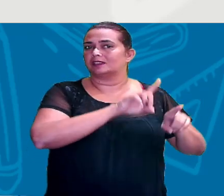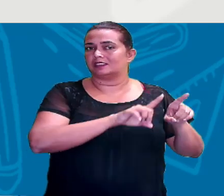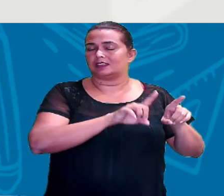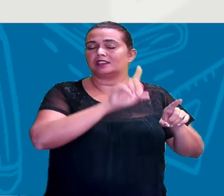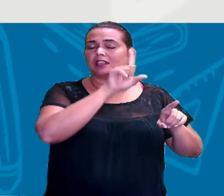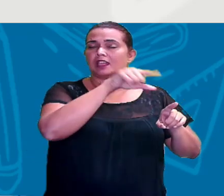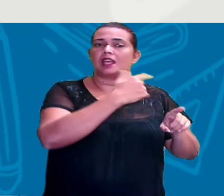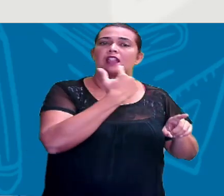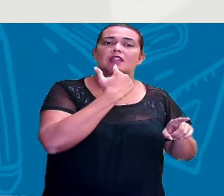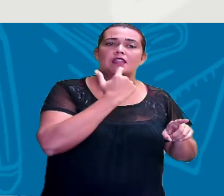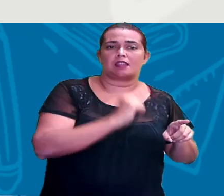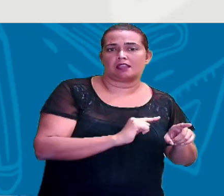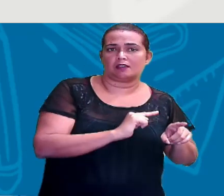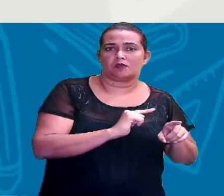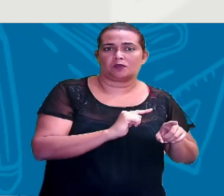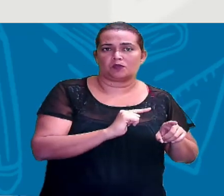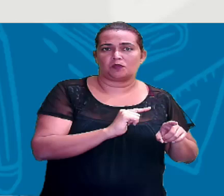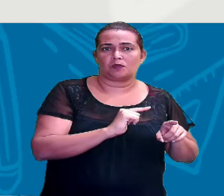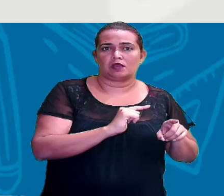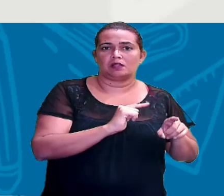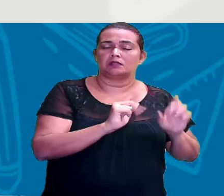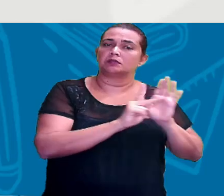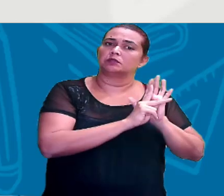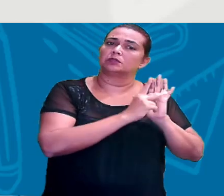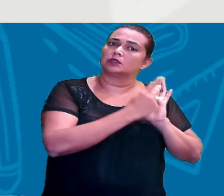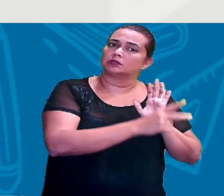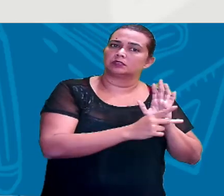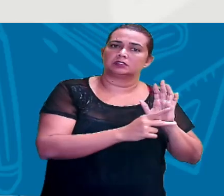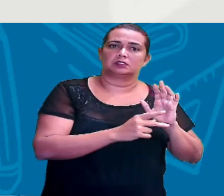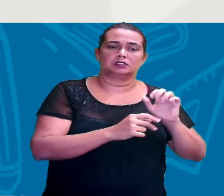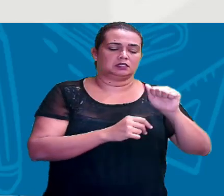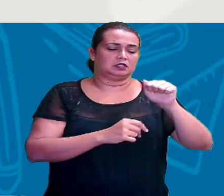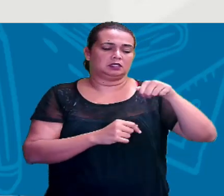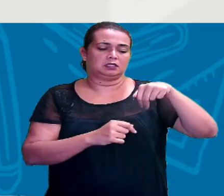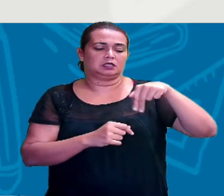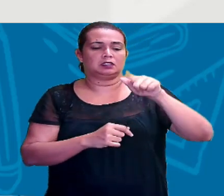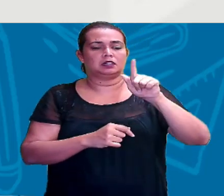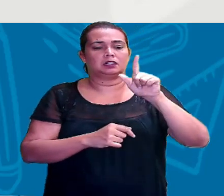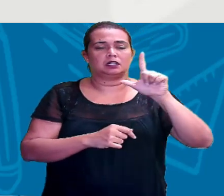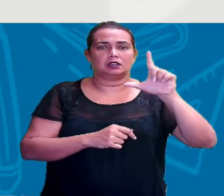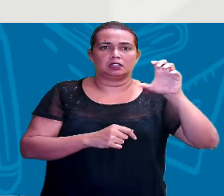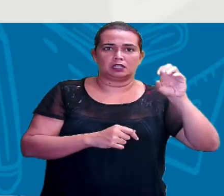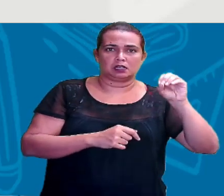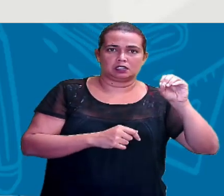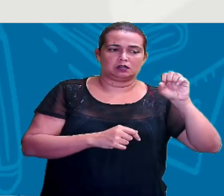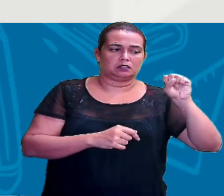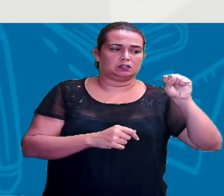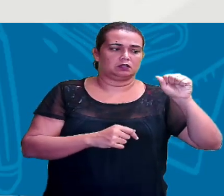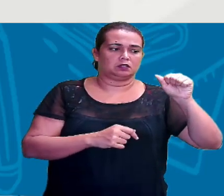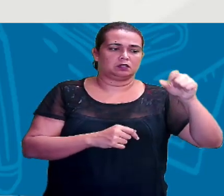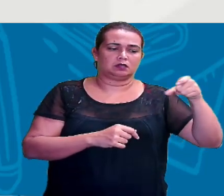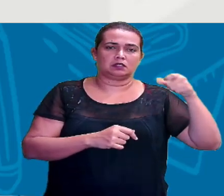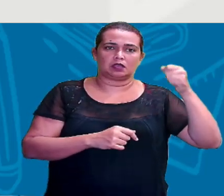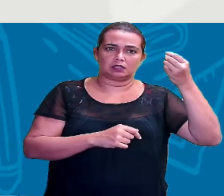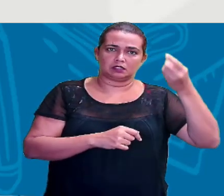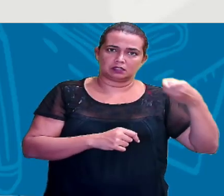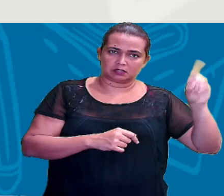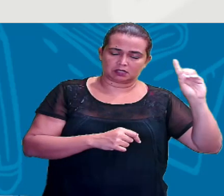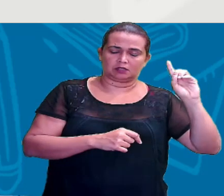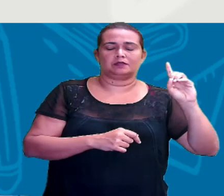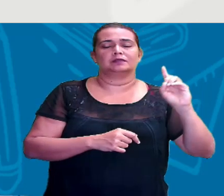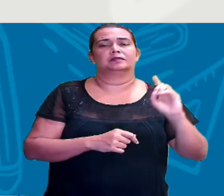língua derivada, né, dos anglos e saxões, a gente chama de América Anglo-Saxônica. Vamos dar uma olhadinha